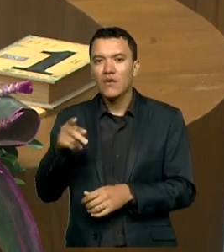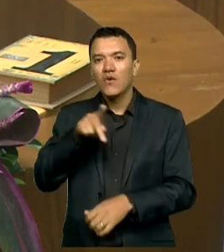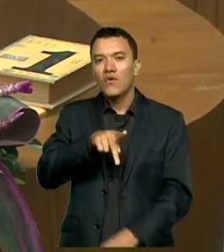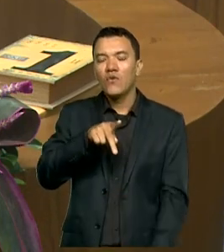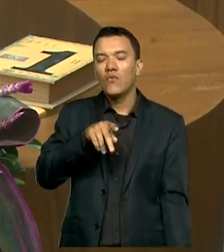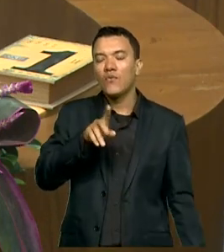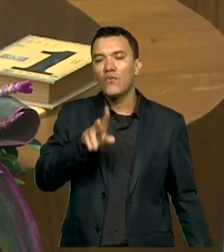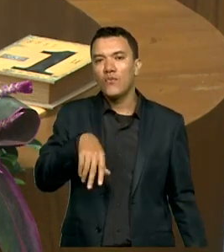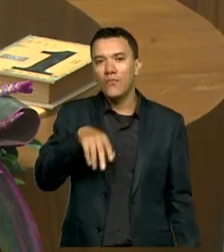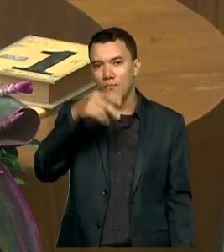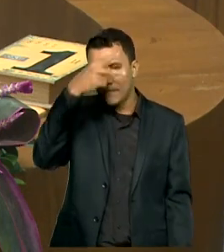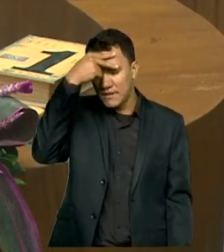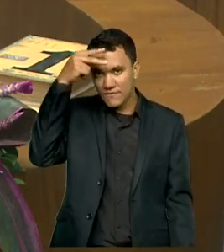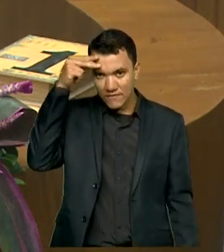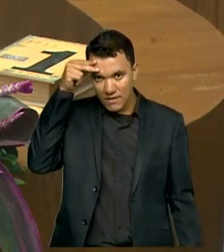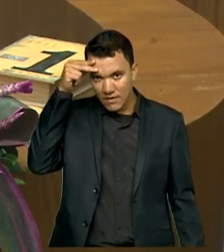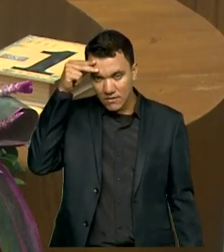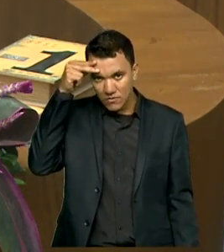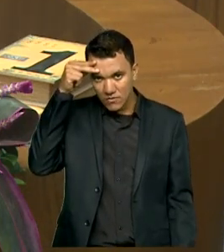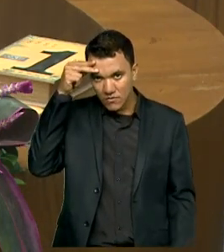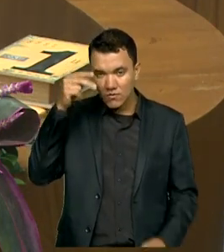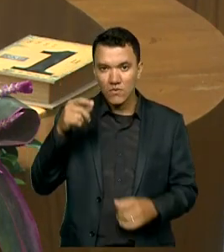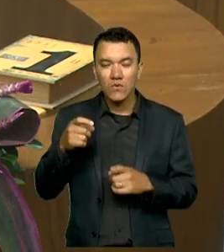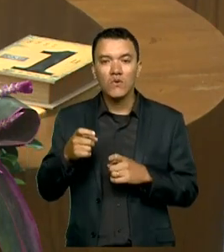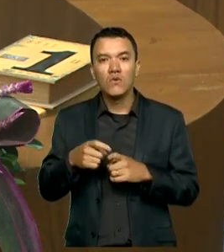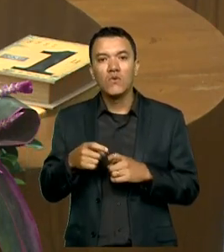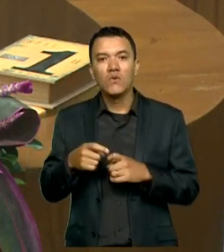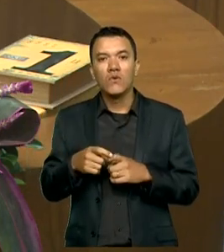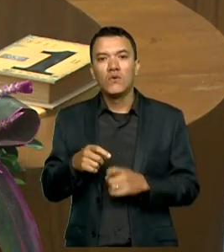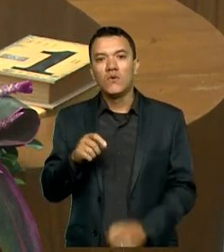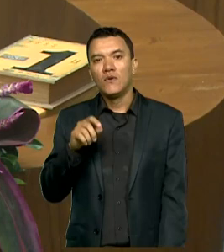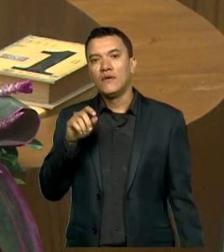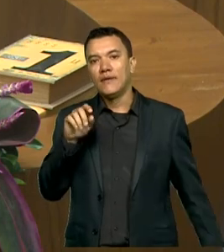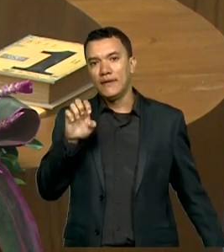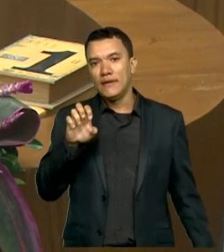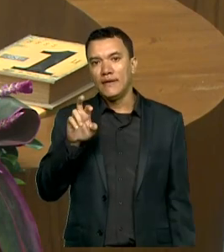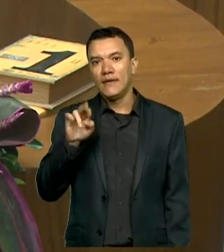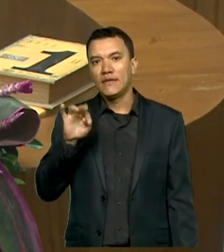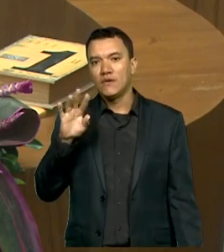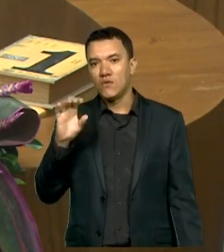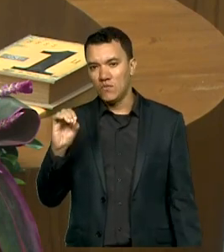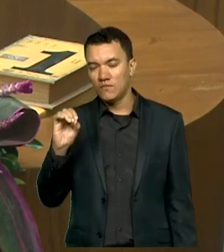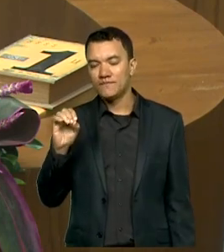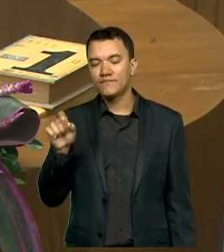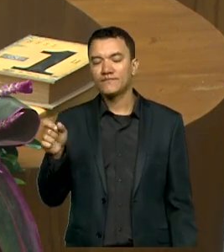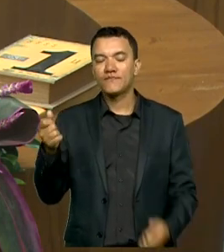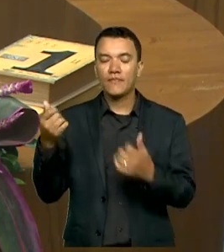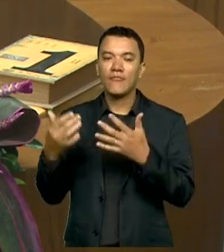em saúde de jovens, sobre o primeiro hospital